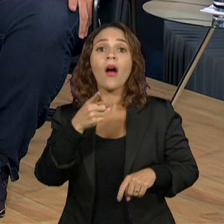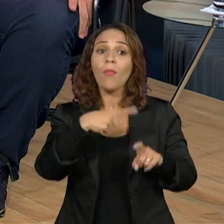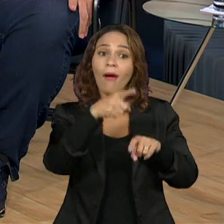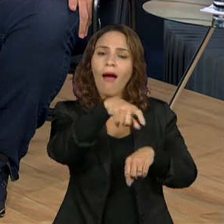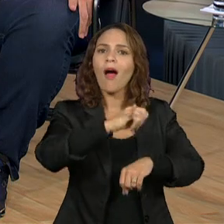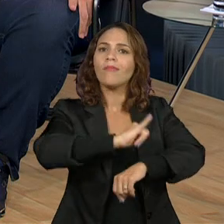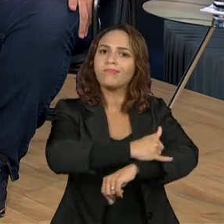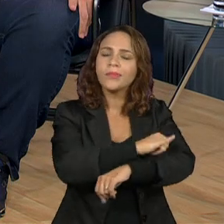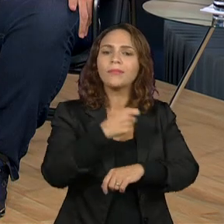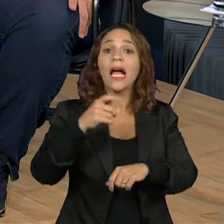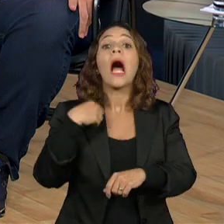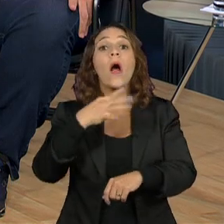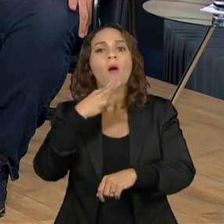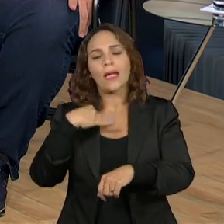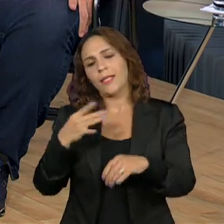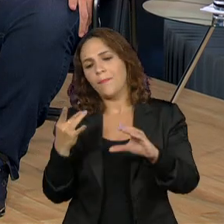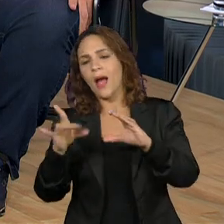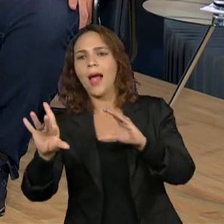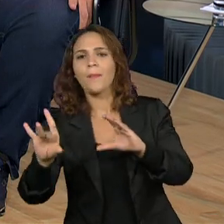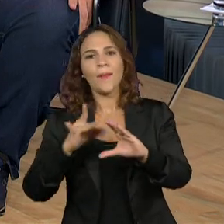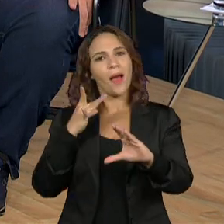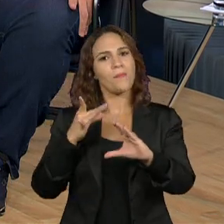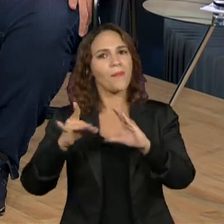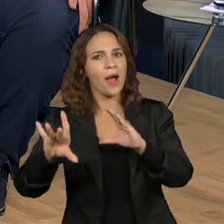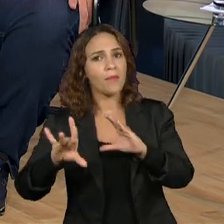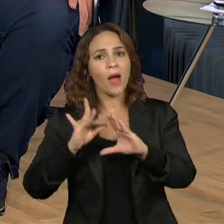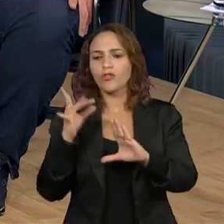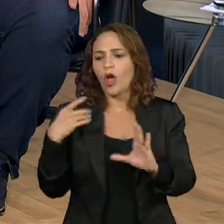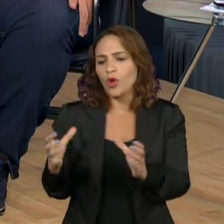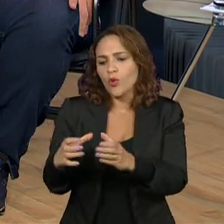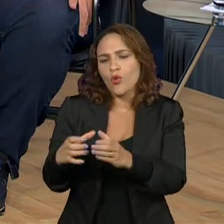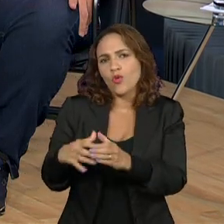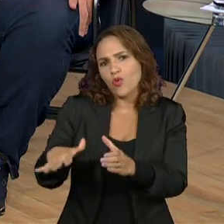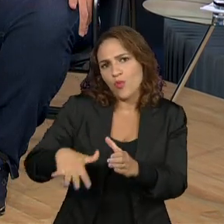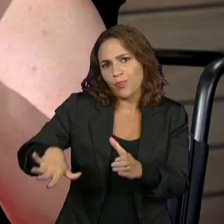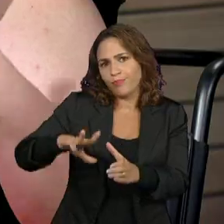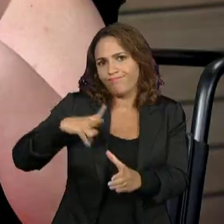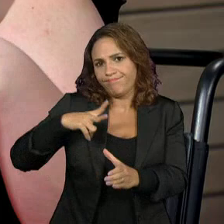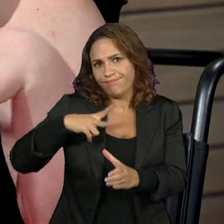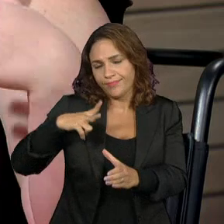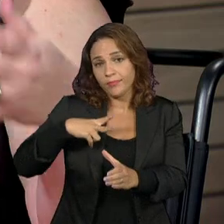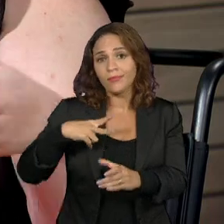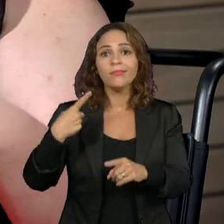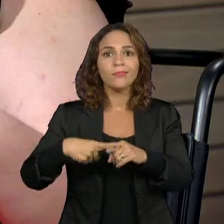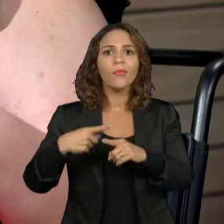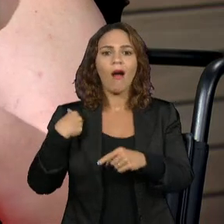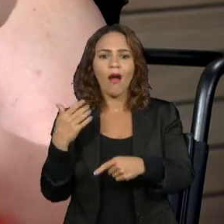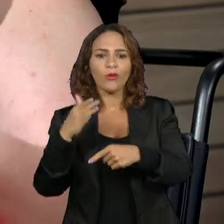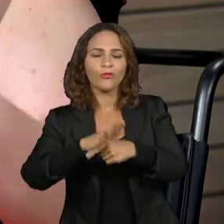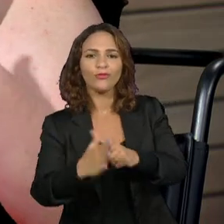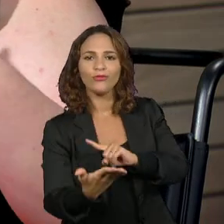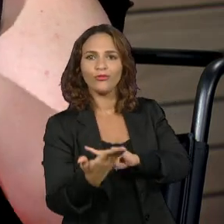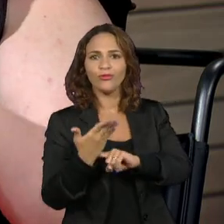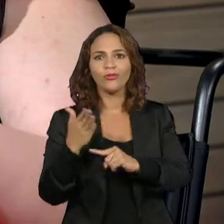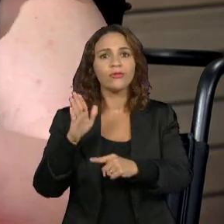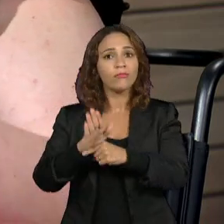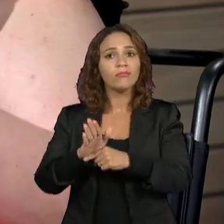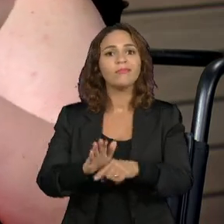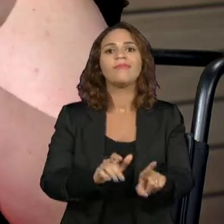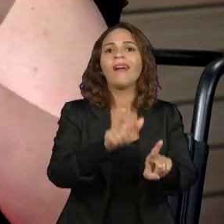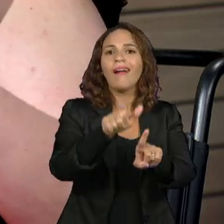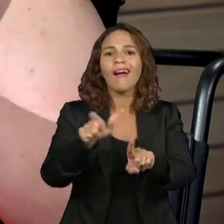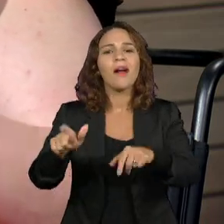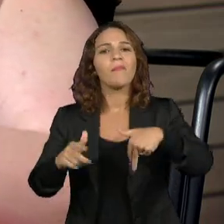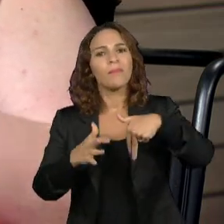está precisando ir? Conheço. Então, a gente fazia entre nós, ali no nosso grupinho, porque a gente se ajuda muito. Eu ajudo as minhas